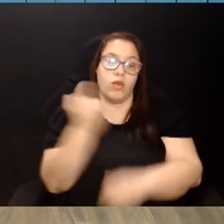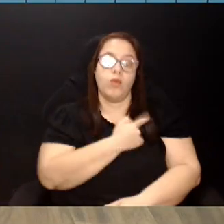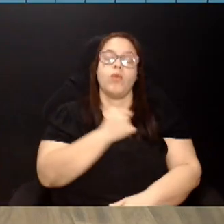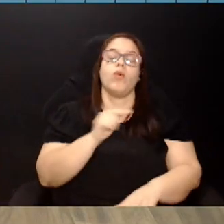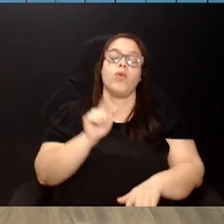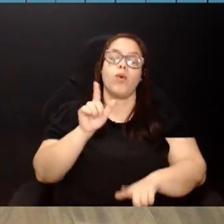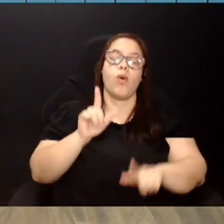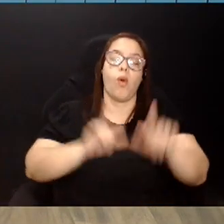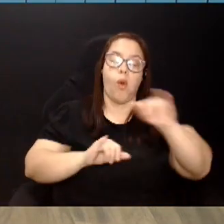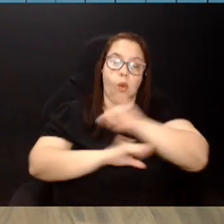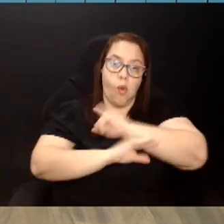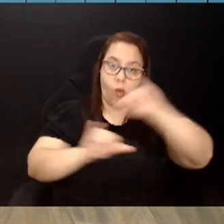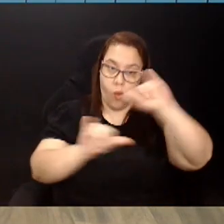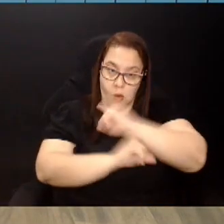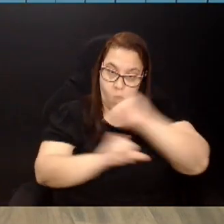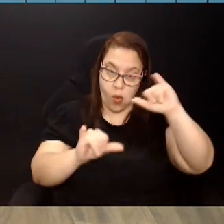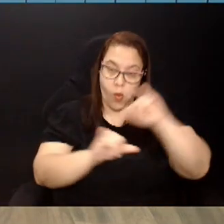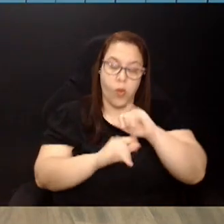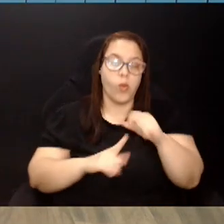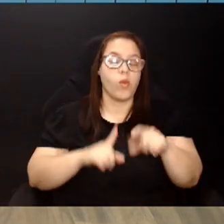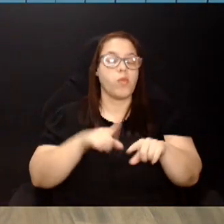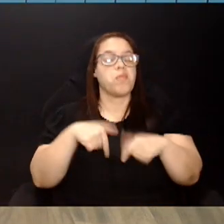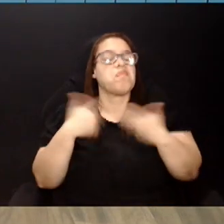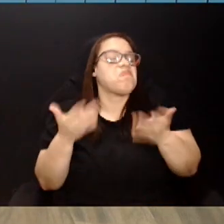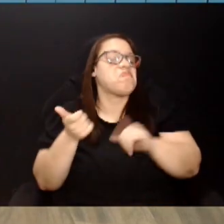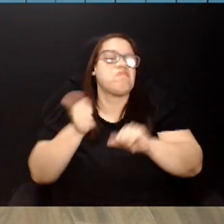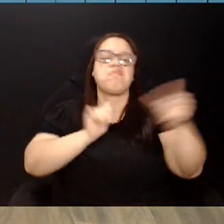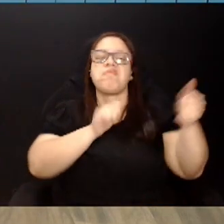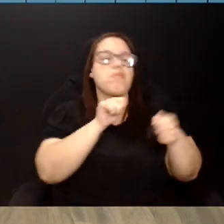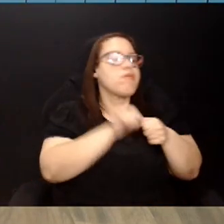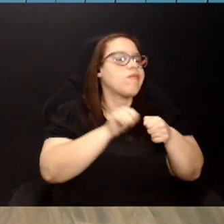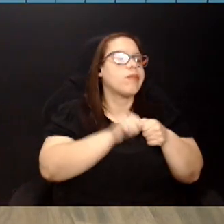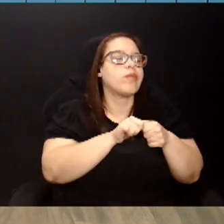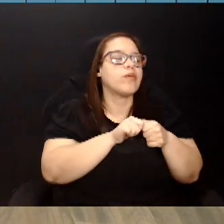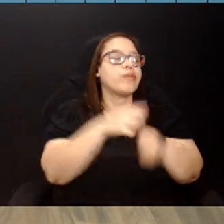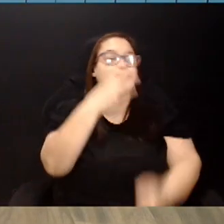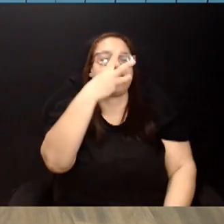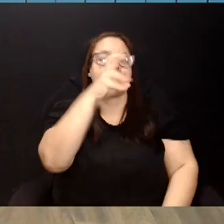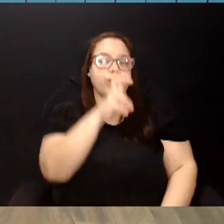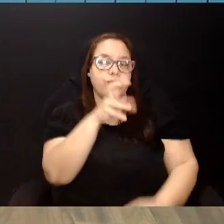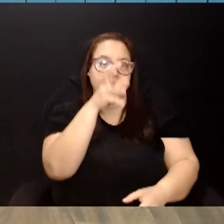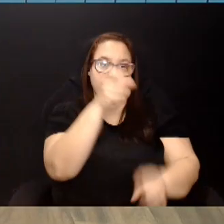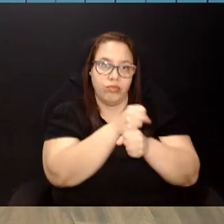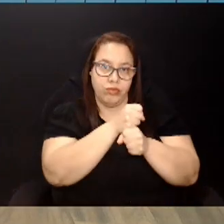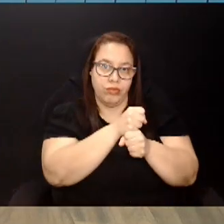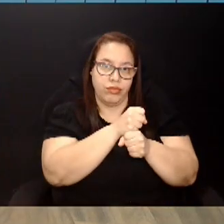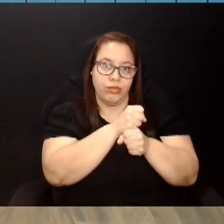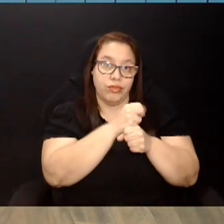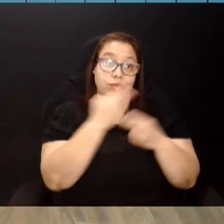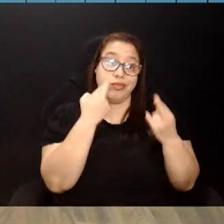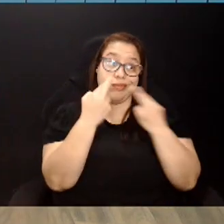Câmara Notícia, e que análise que se faz desses 35 anos em relação à